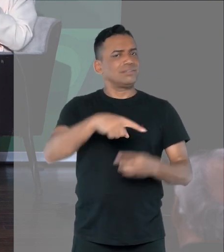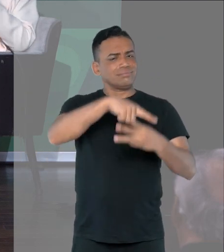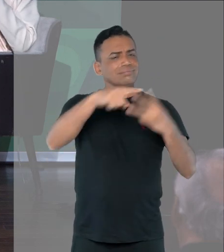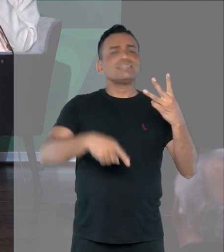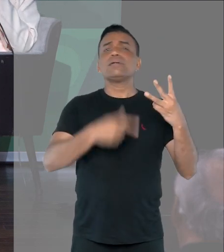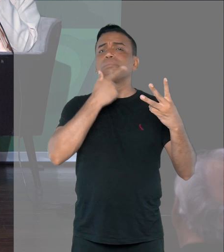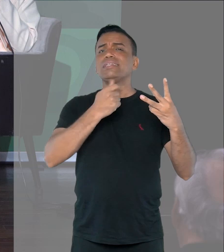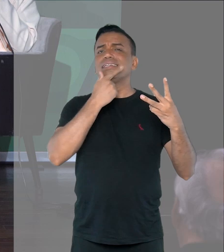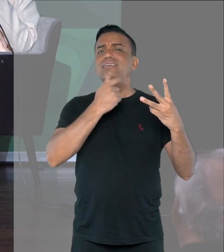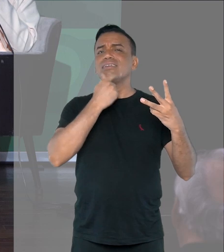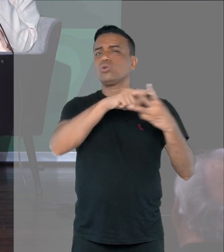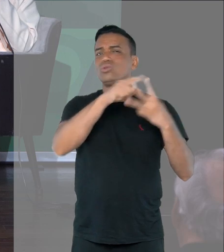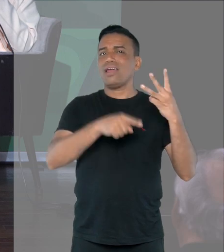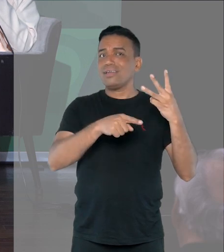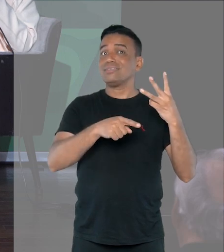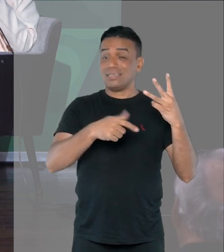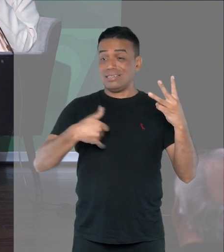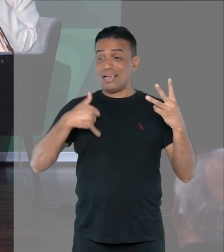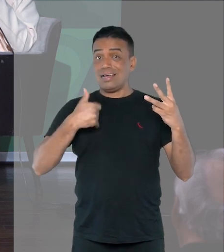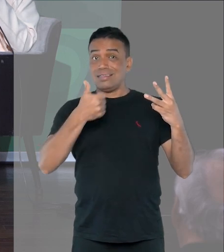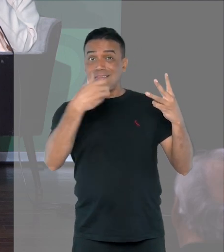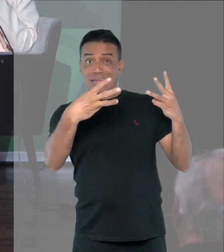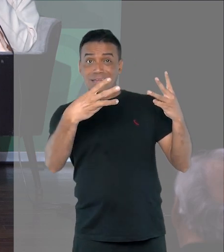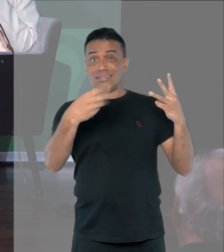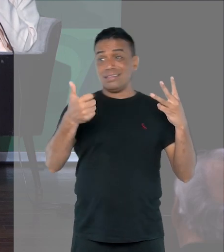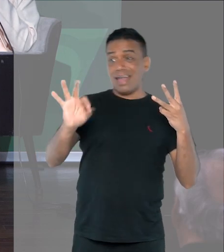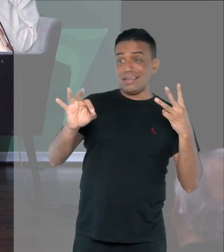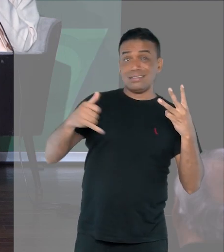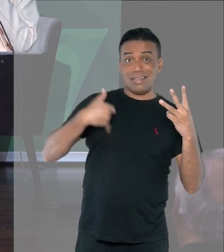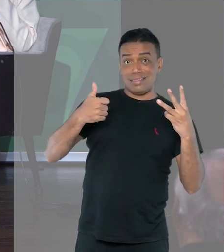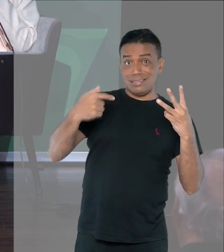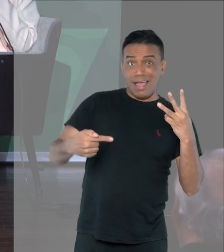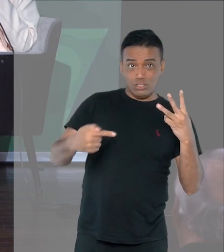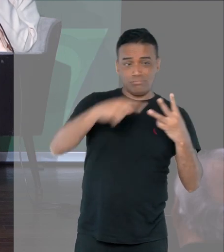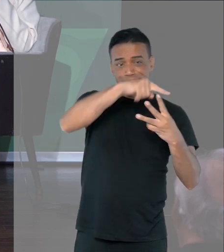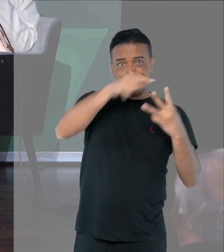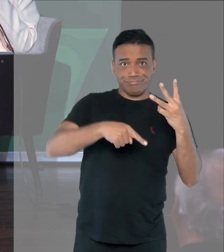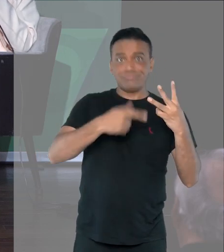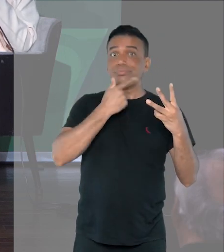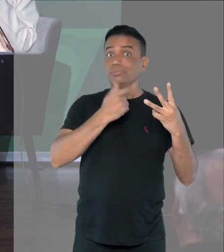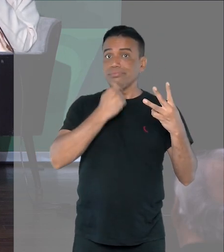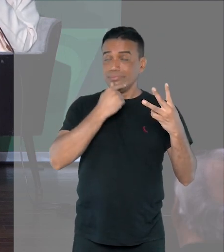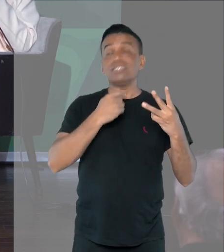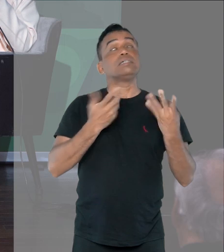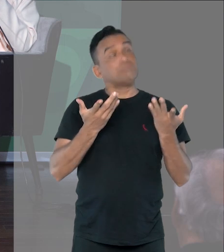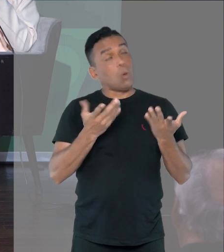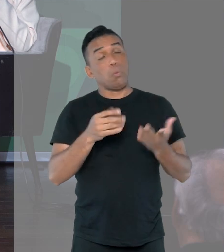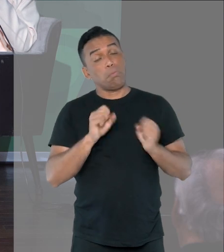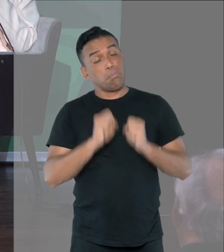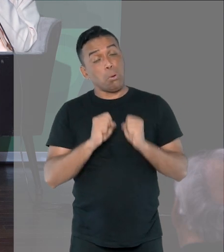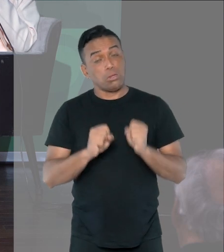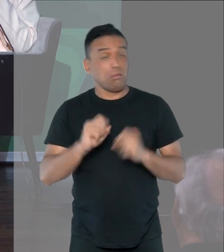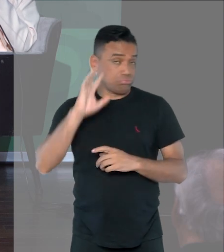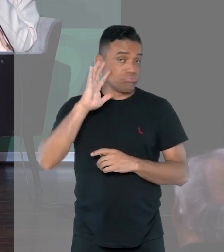meninos que saíram daqui com 13, 10 e 7 anos e que, presumivelmente, poderiam ter sido,